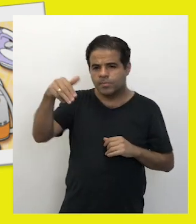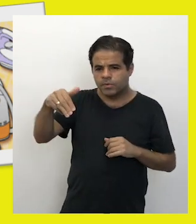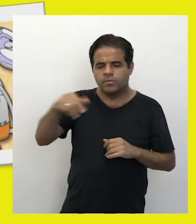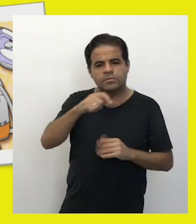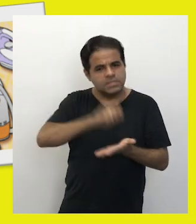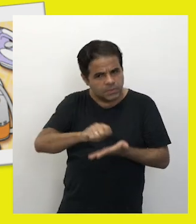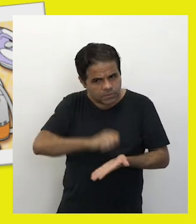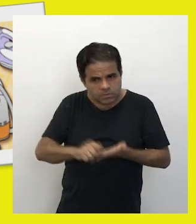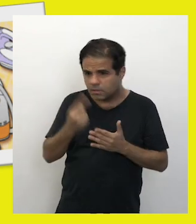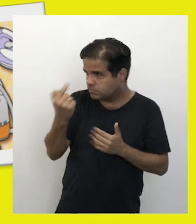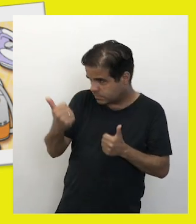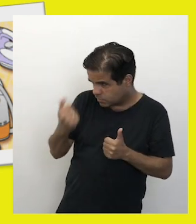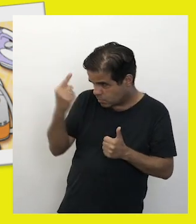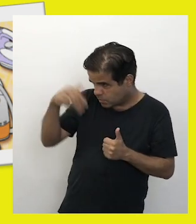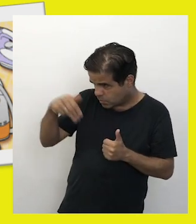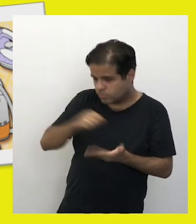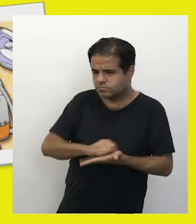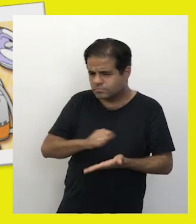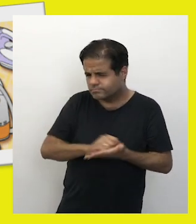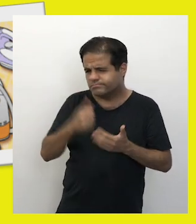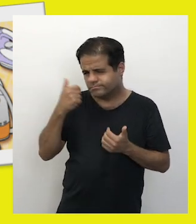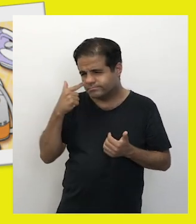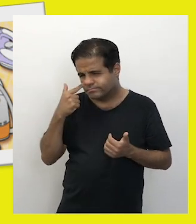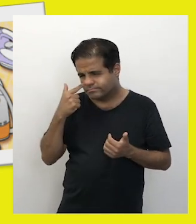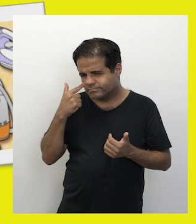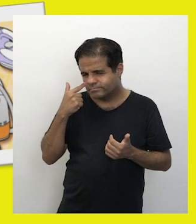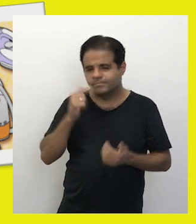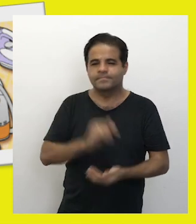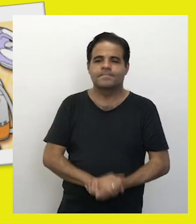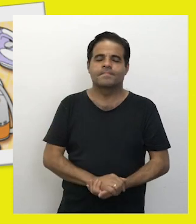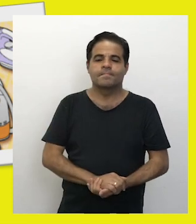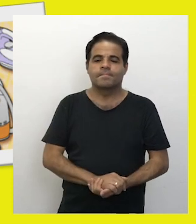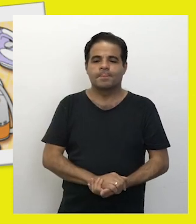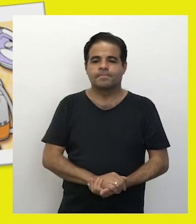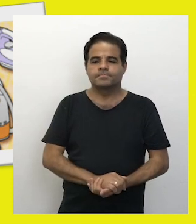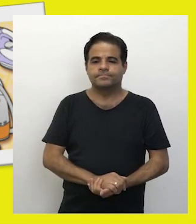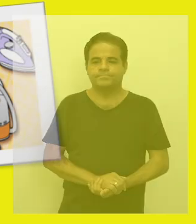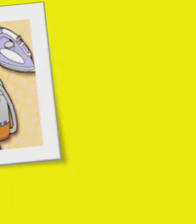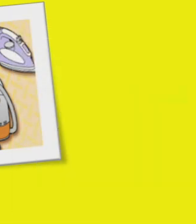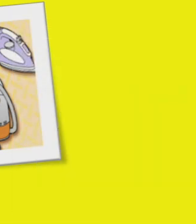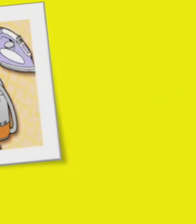para eles anotarem, não é, professor? Isso. Bora lá, gente.